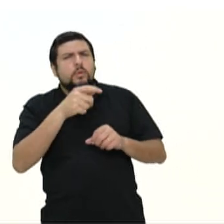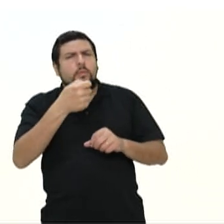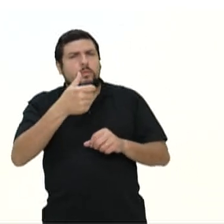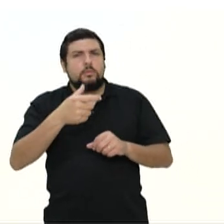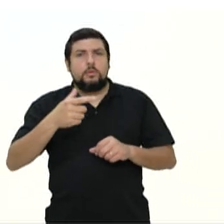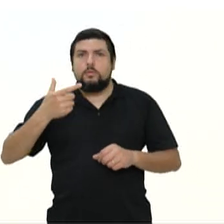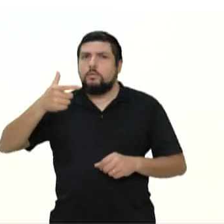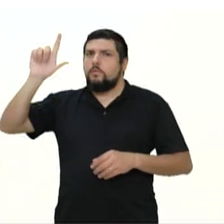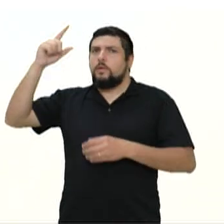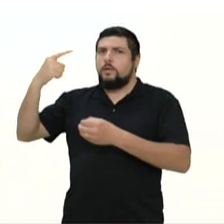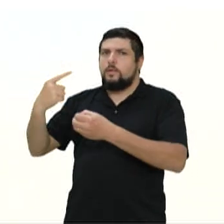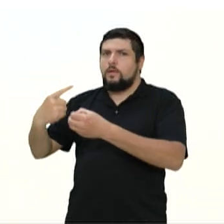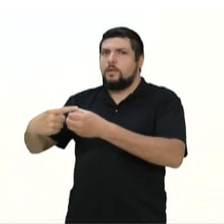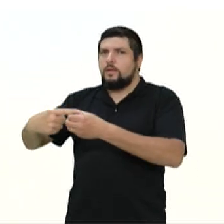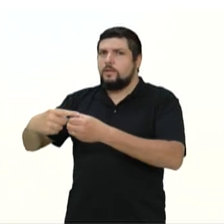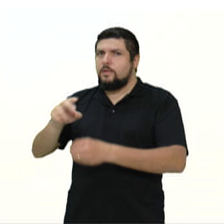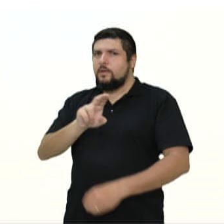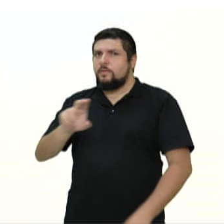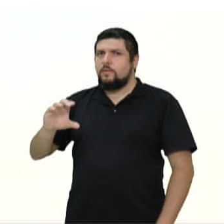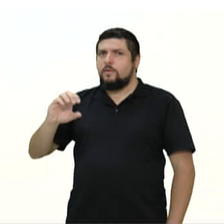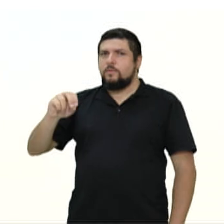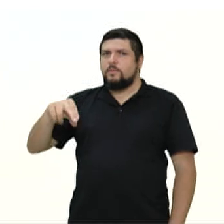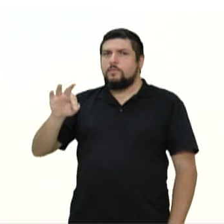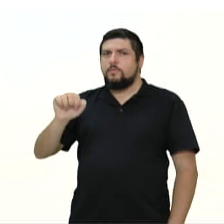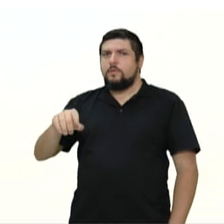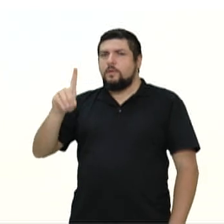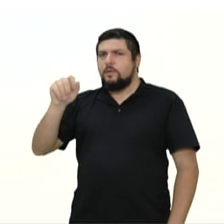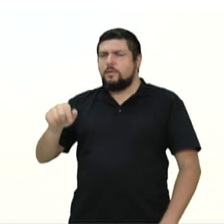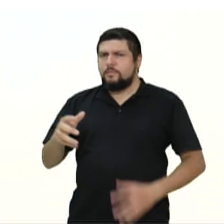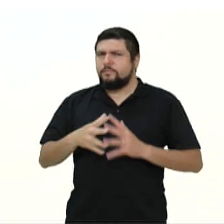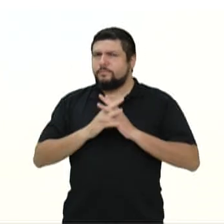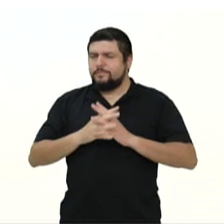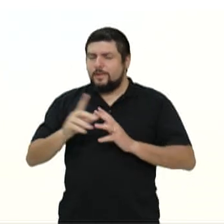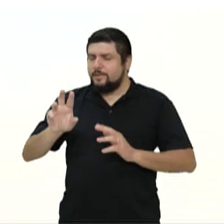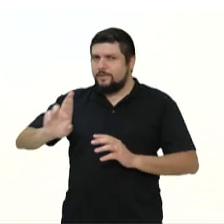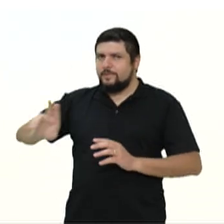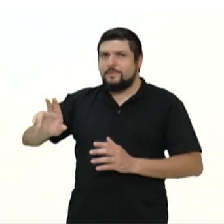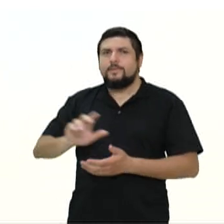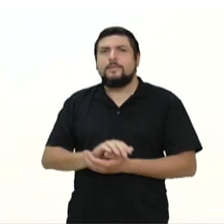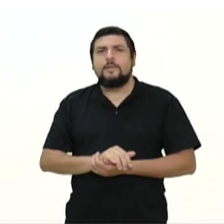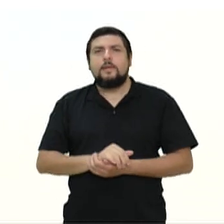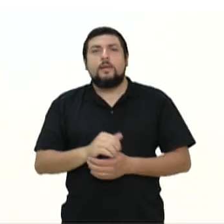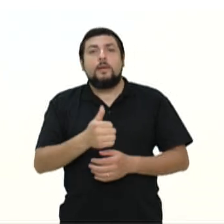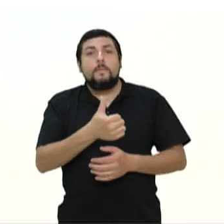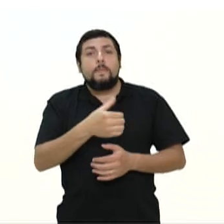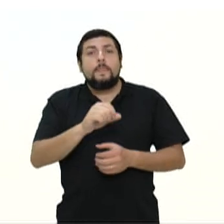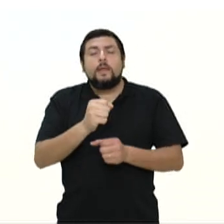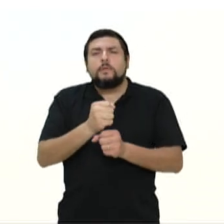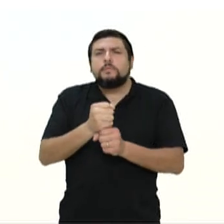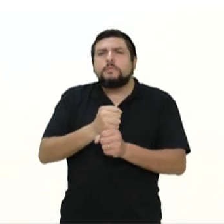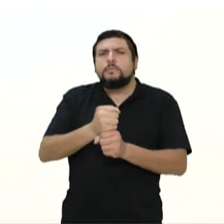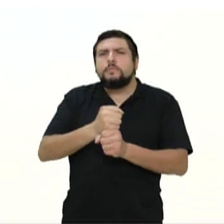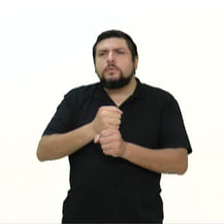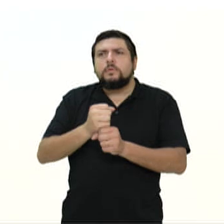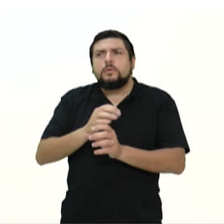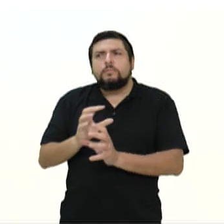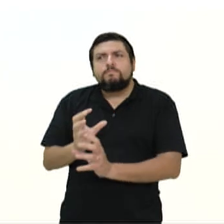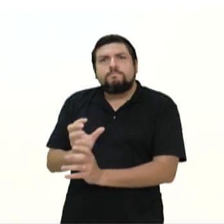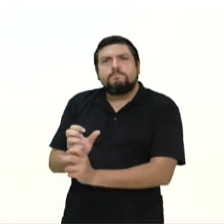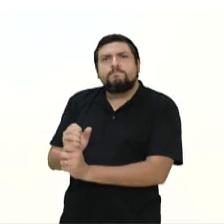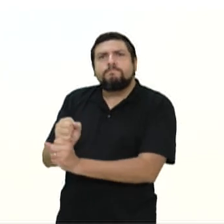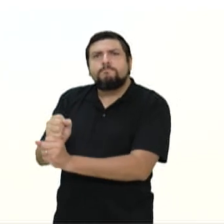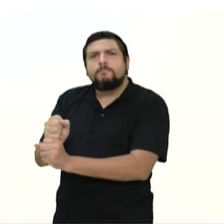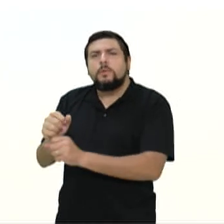cidade, aquele município contenda, hein, pessoal? Não vá se confundir, né? 10 anos de contenda e planejamento dentro